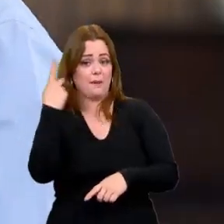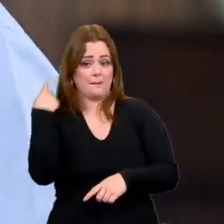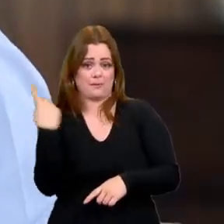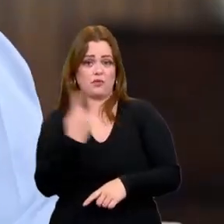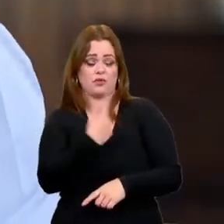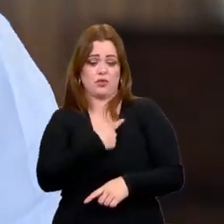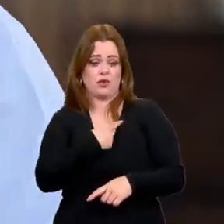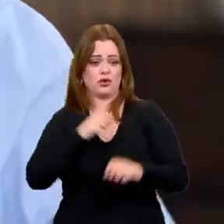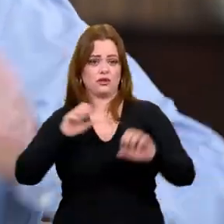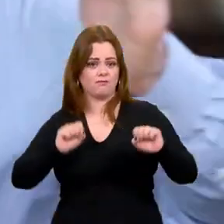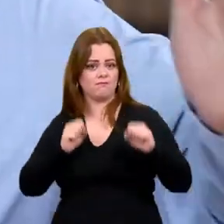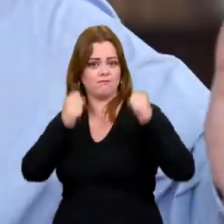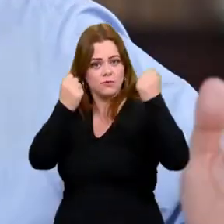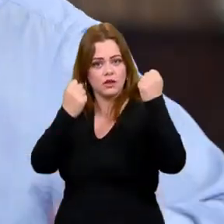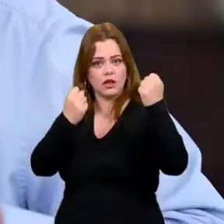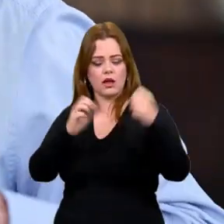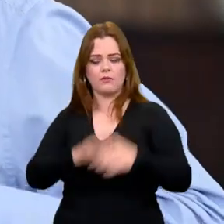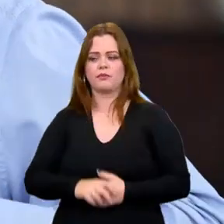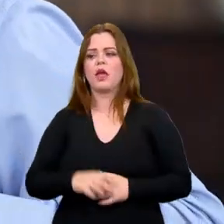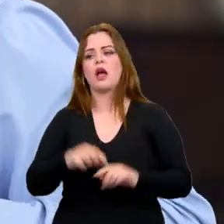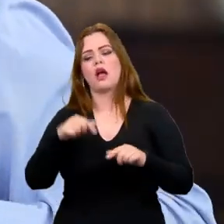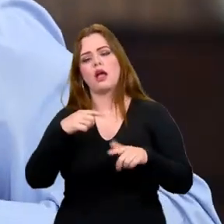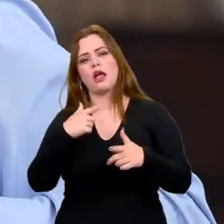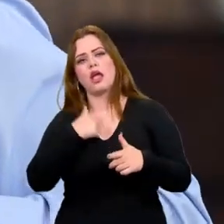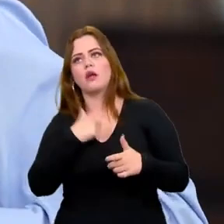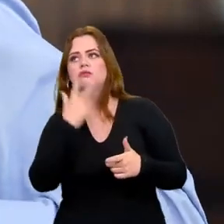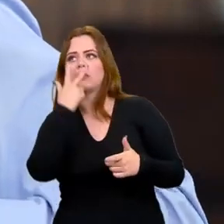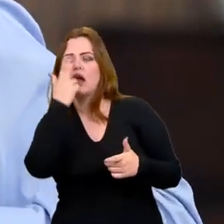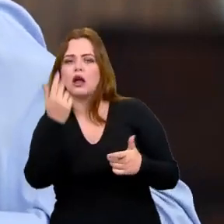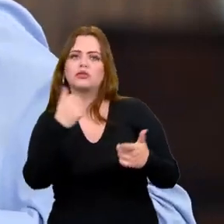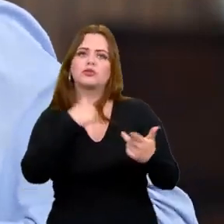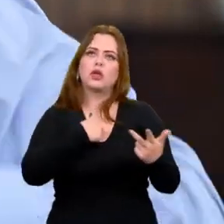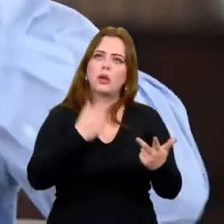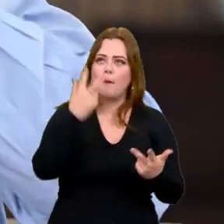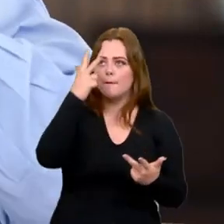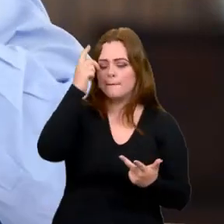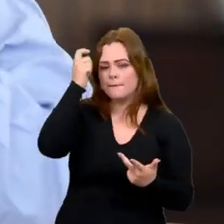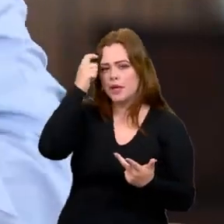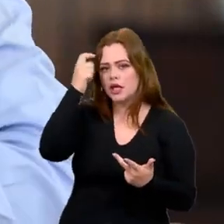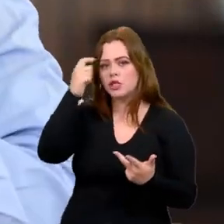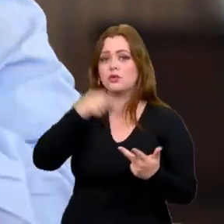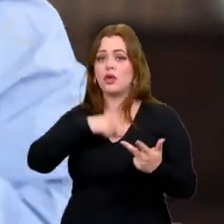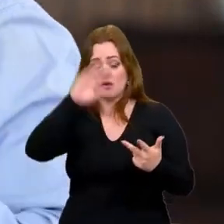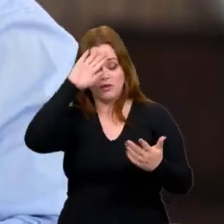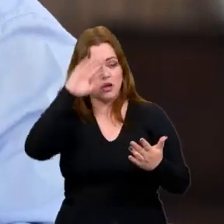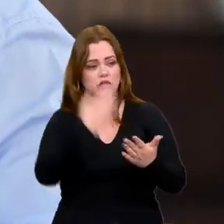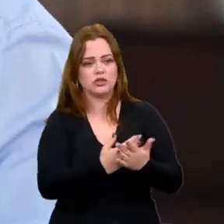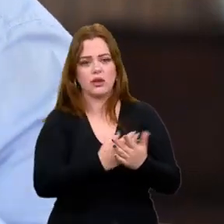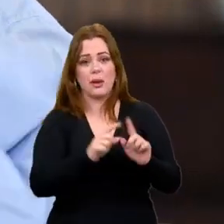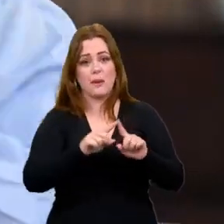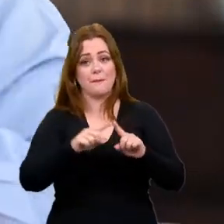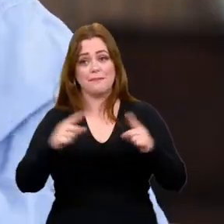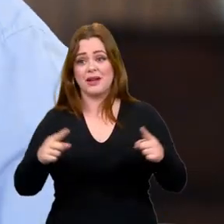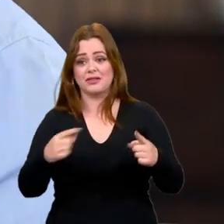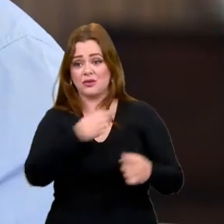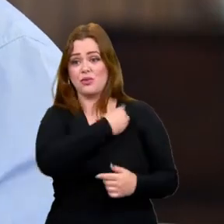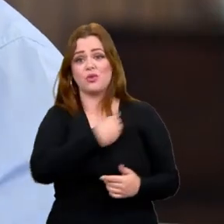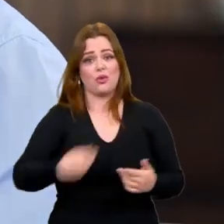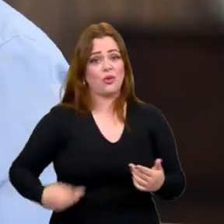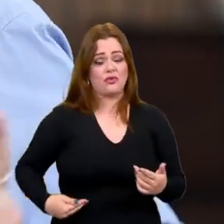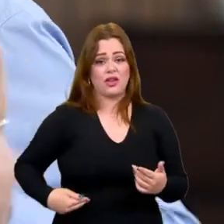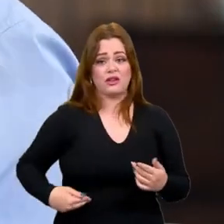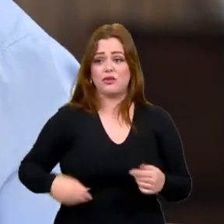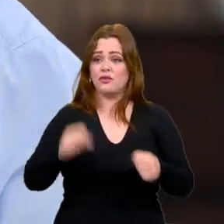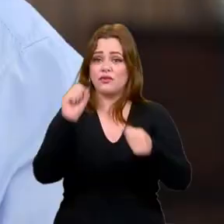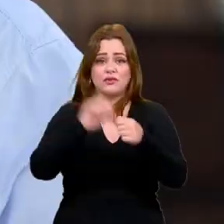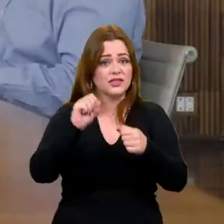eu penso eu acredito mas quando você governa Você não acha não pensa não acredita você faz ou não faz e nós temos que fazer